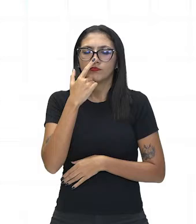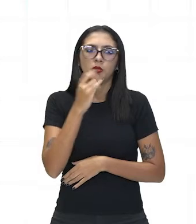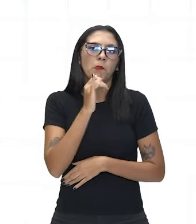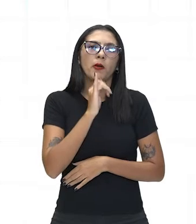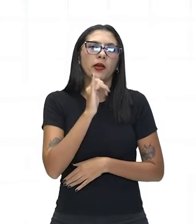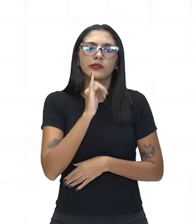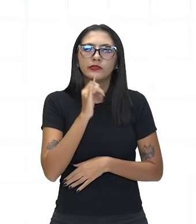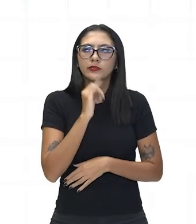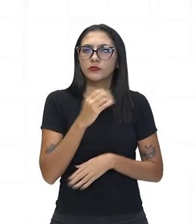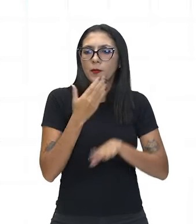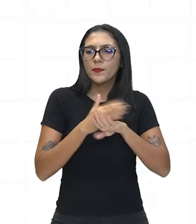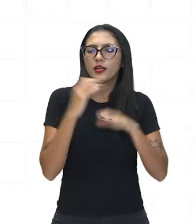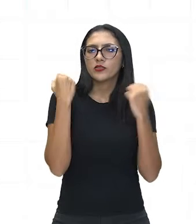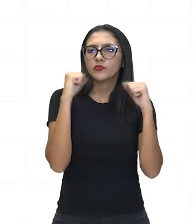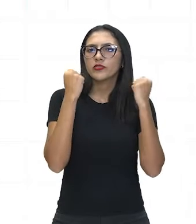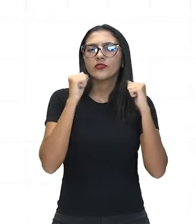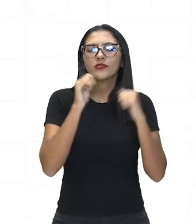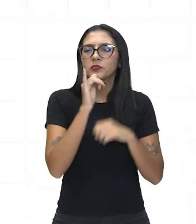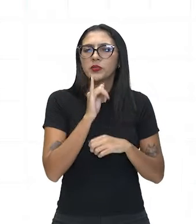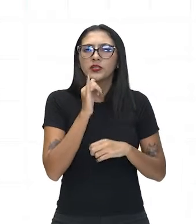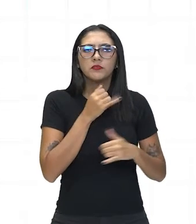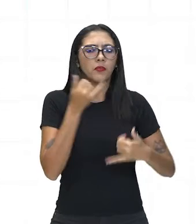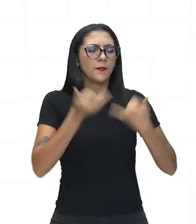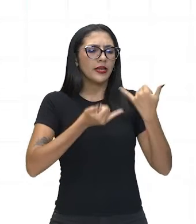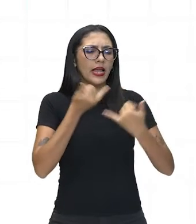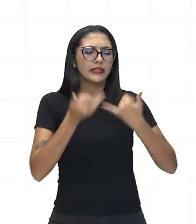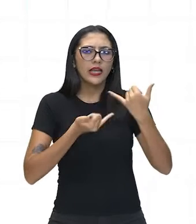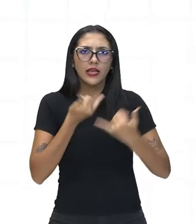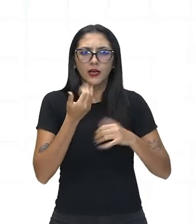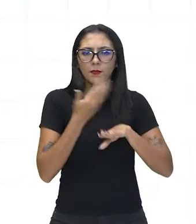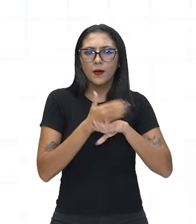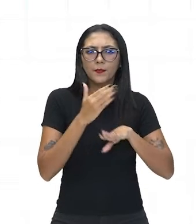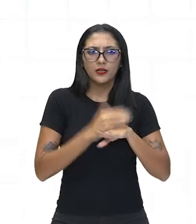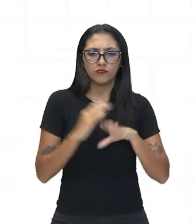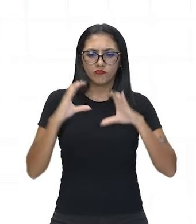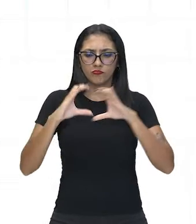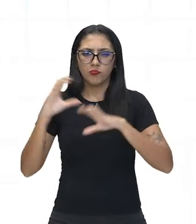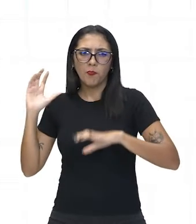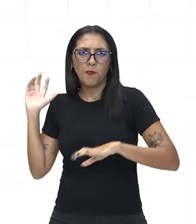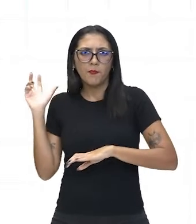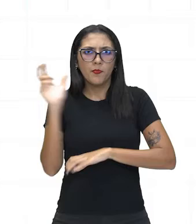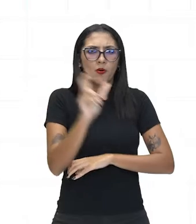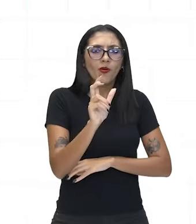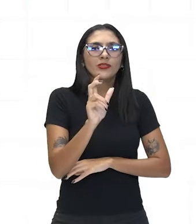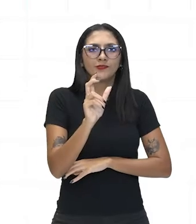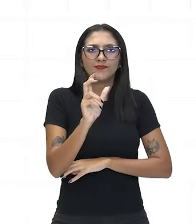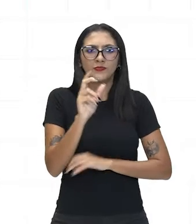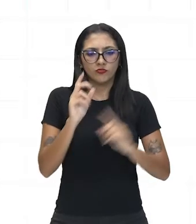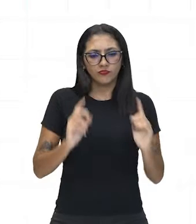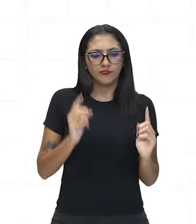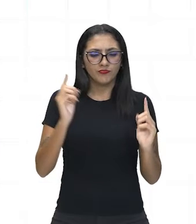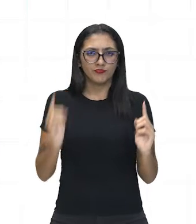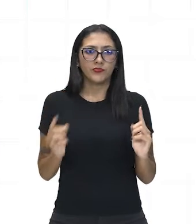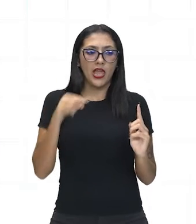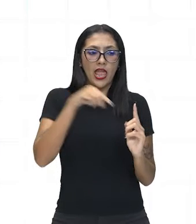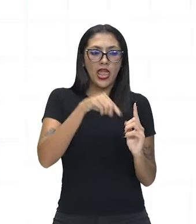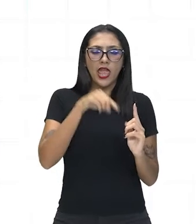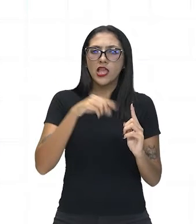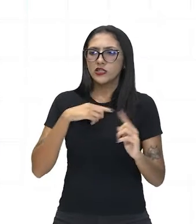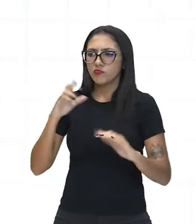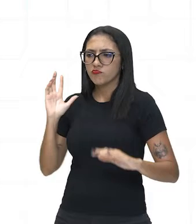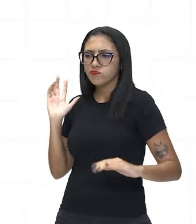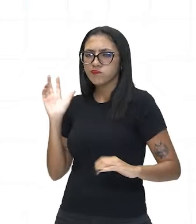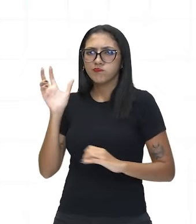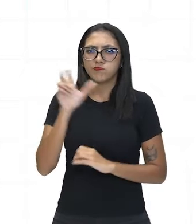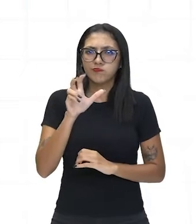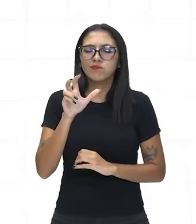educação física. Você está ali jogando com seu colega, handebol, aí o seu colega vai passar a bola para você e a bola, ao invés